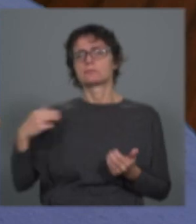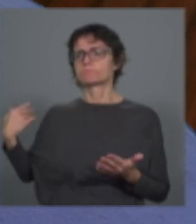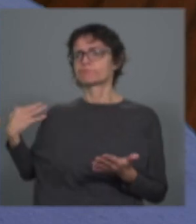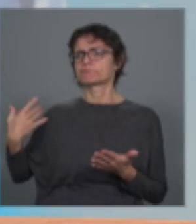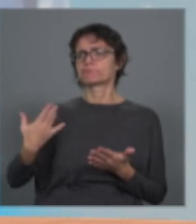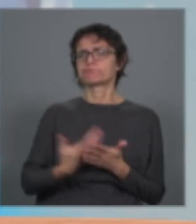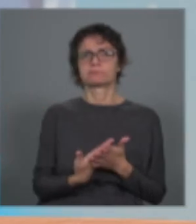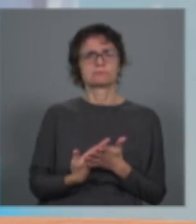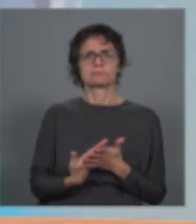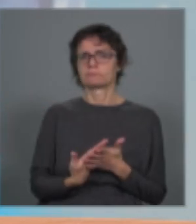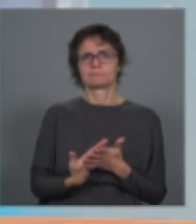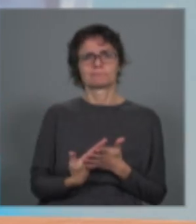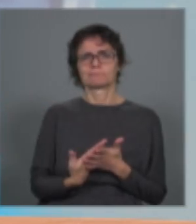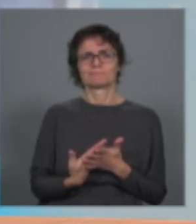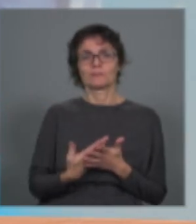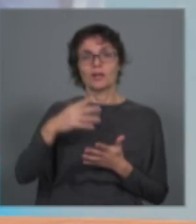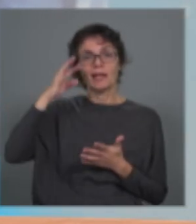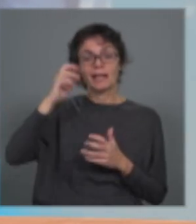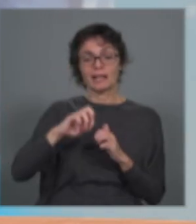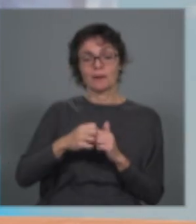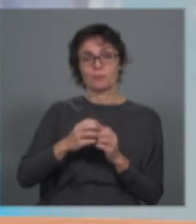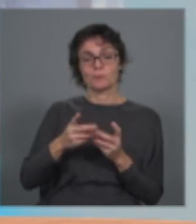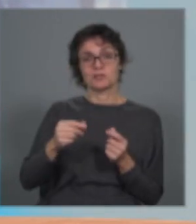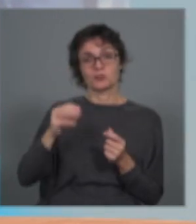comunicação social, que até há